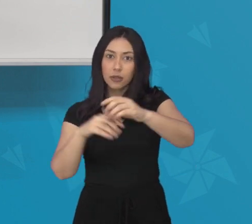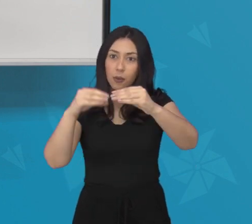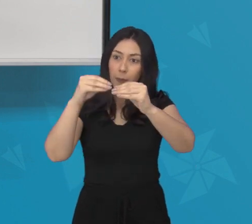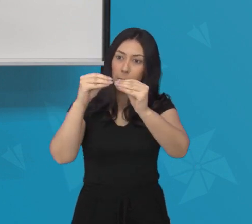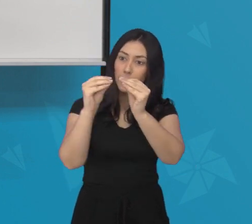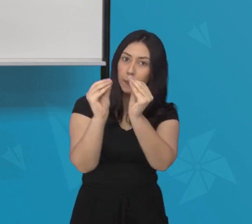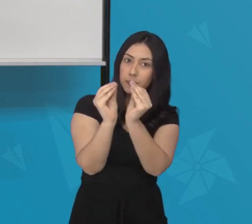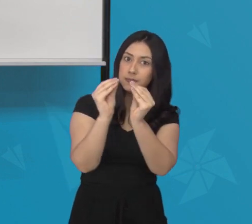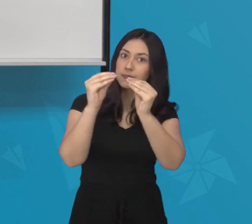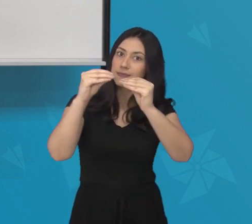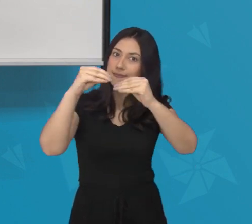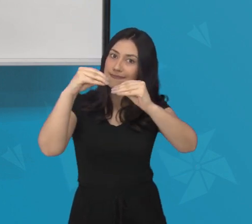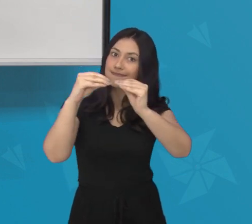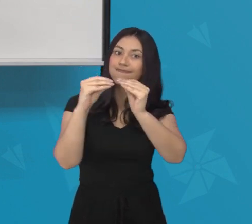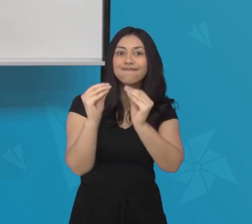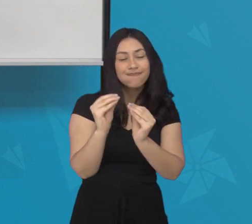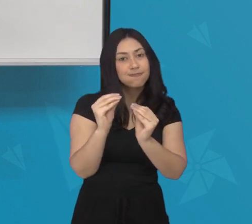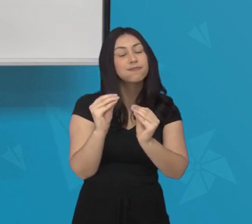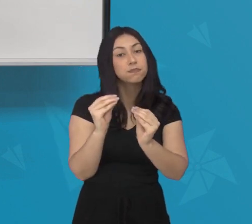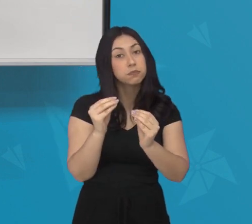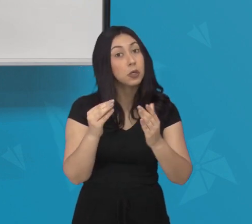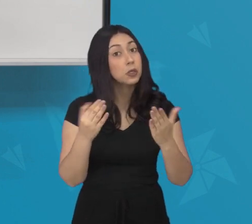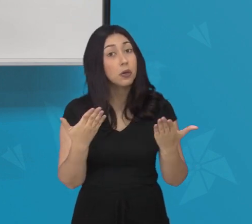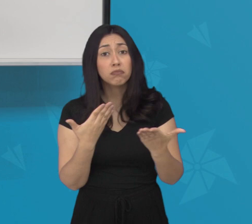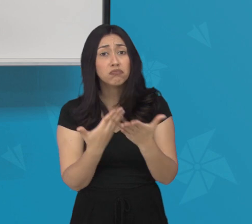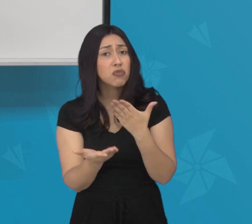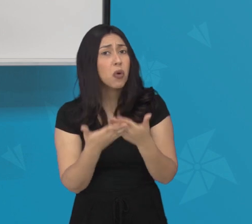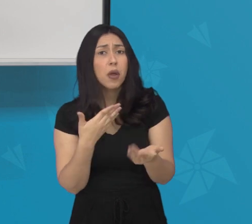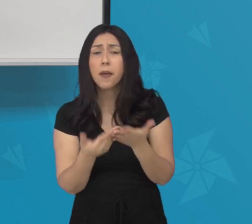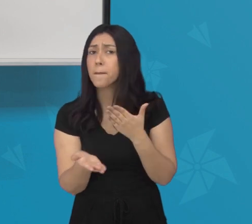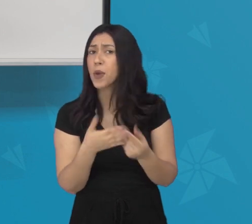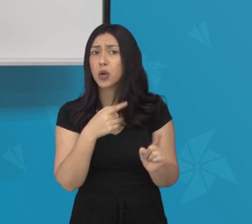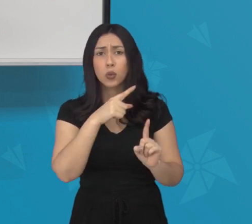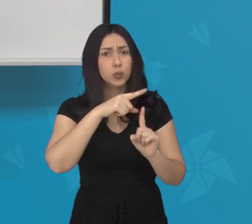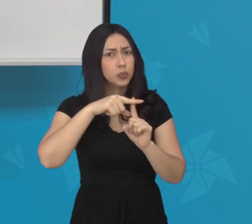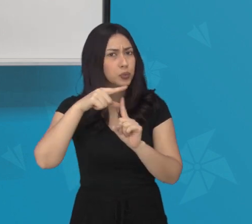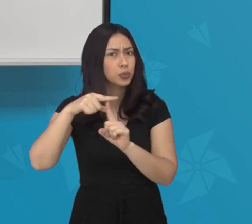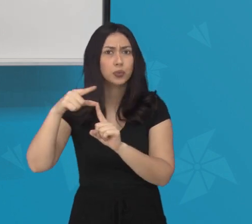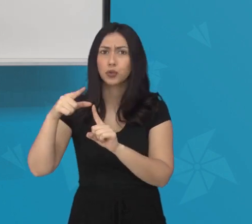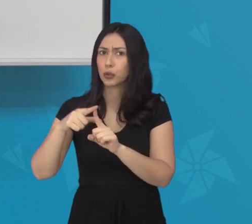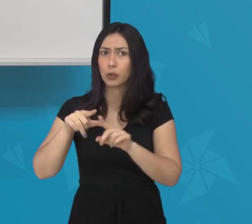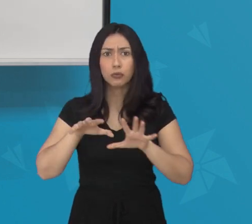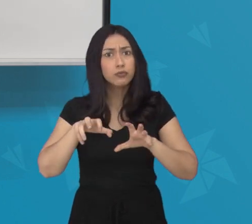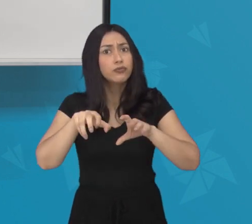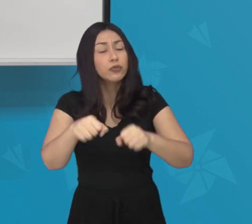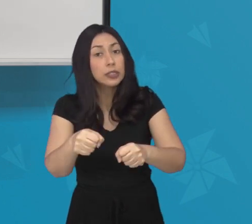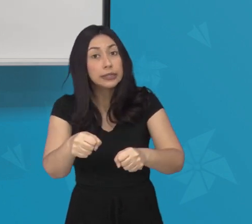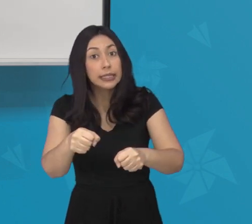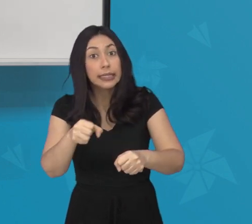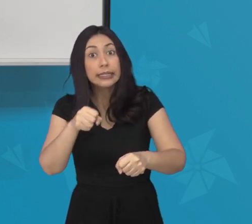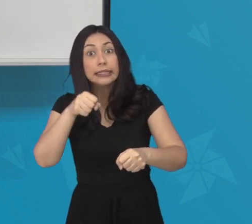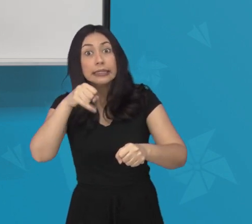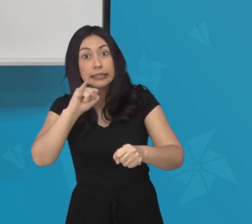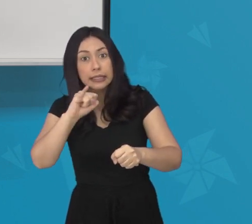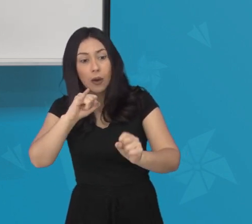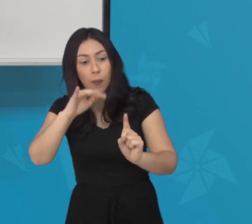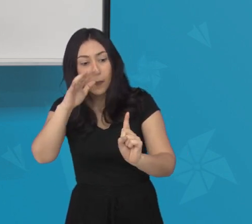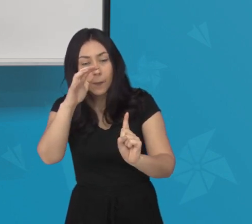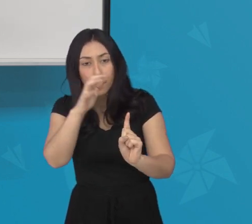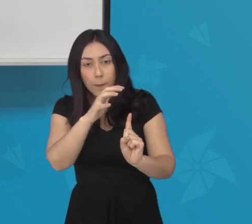olha só, a força, seja ela qual for, de qual natureza for, agindo sobre um